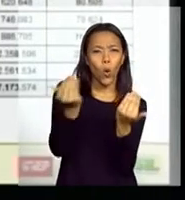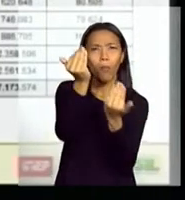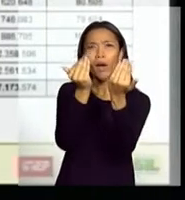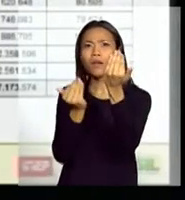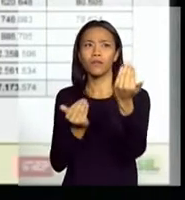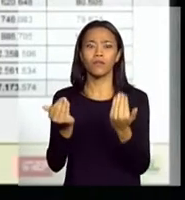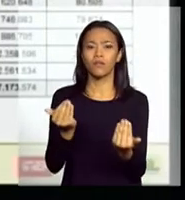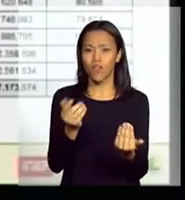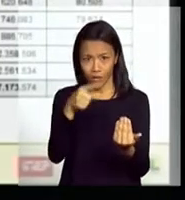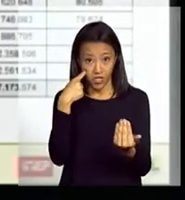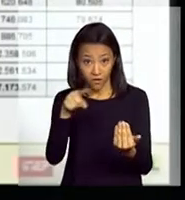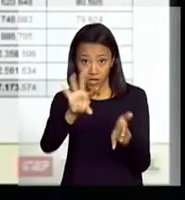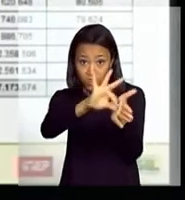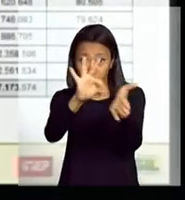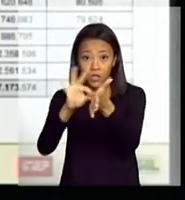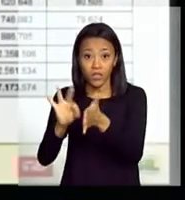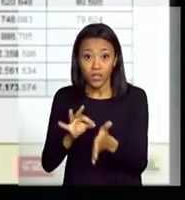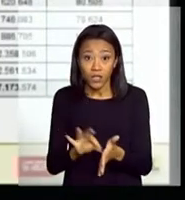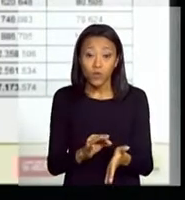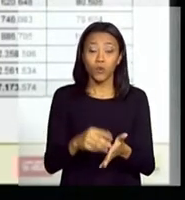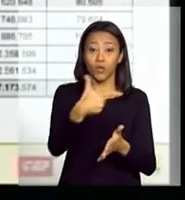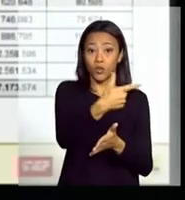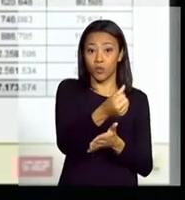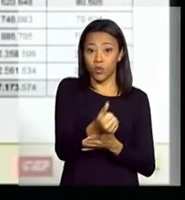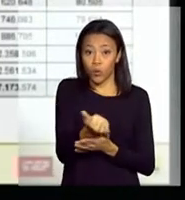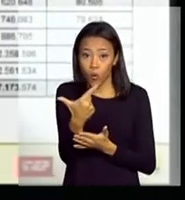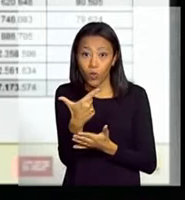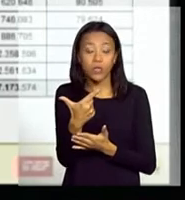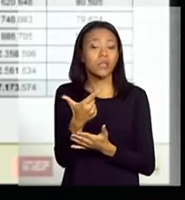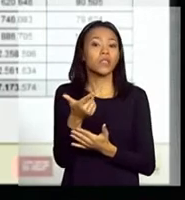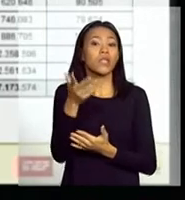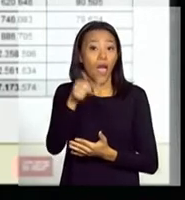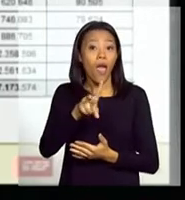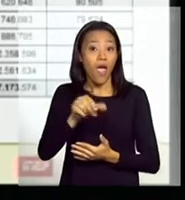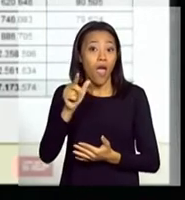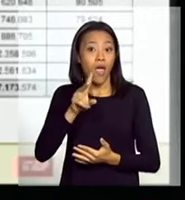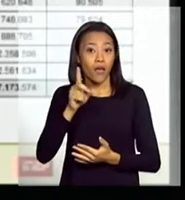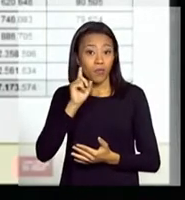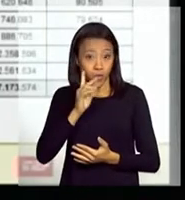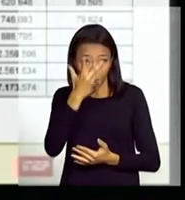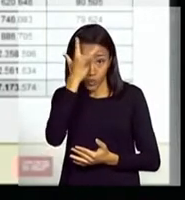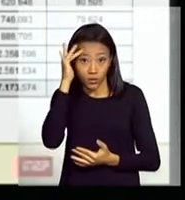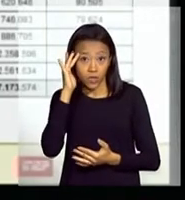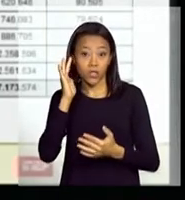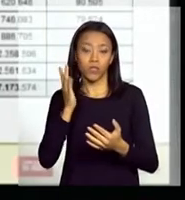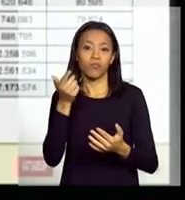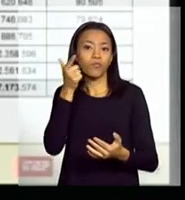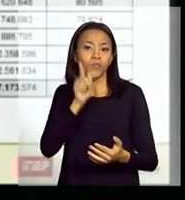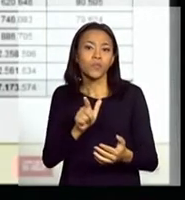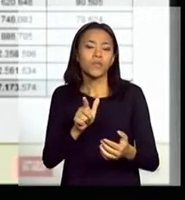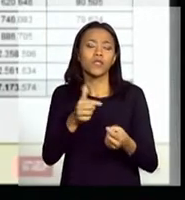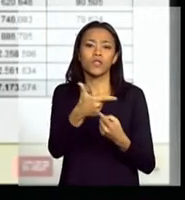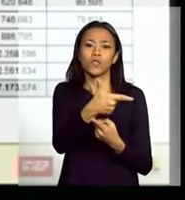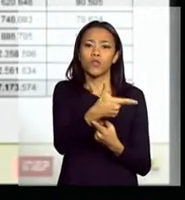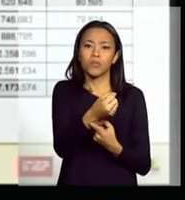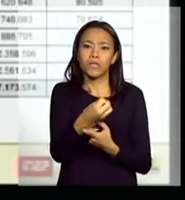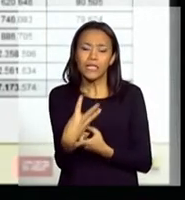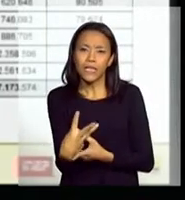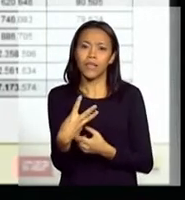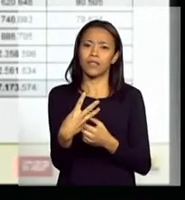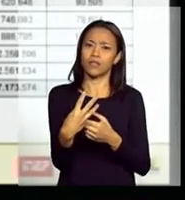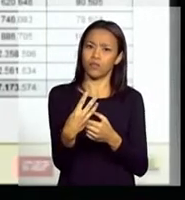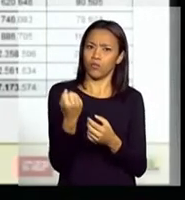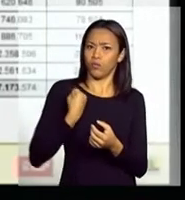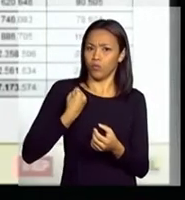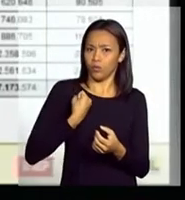inscritos né em 2012 e certificados são aqueles que vão certificar o ensino médico em 2013 cresceu